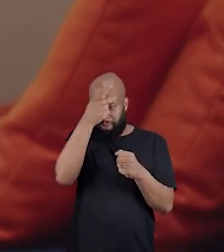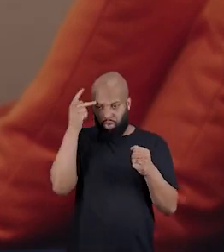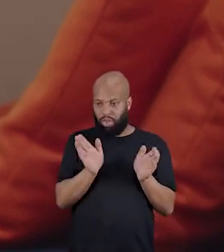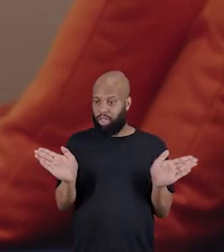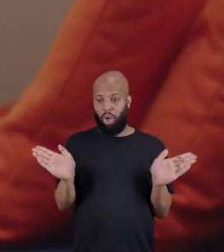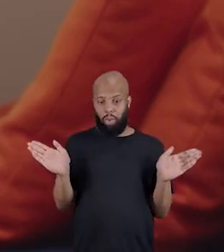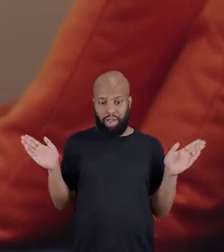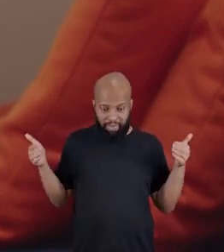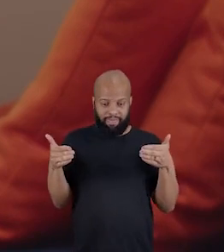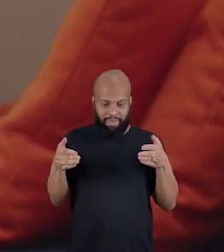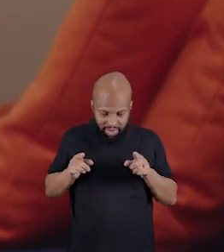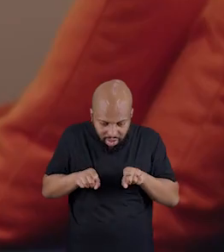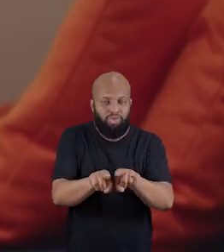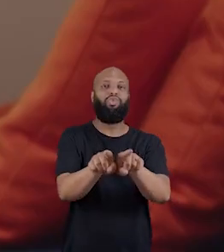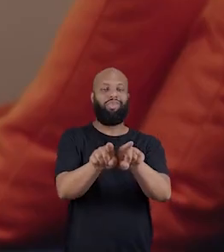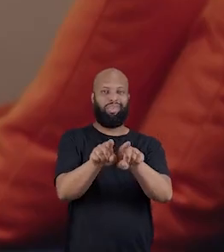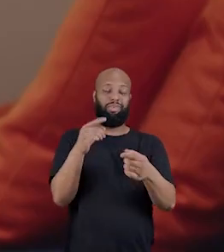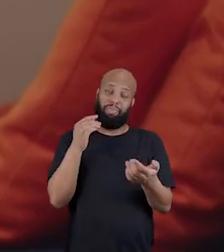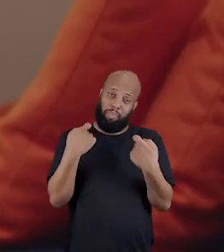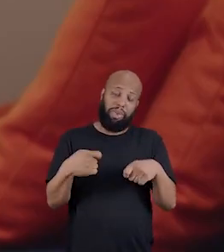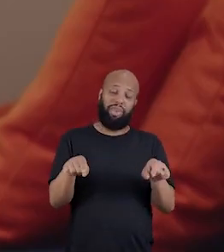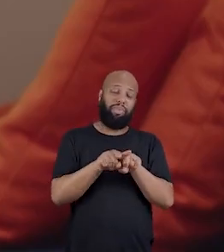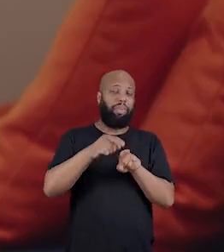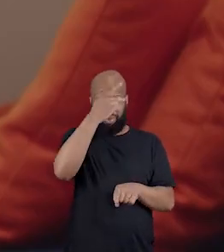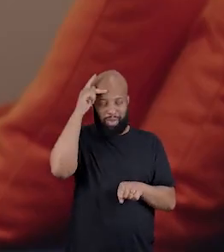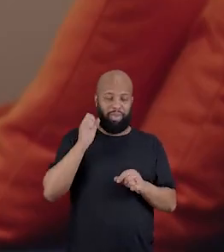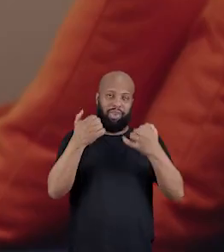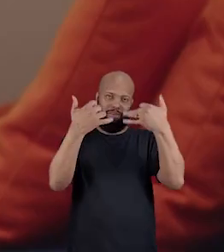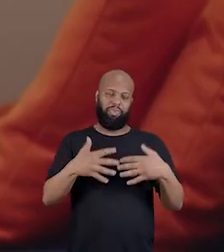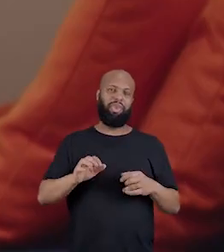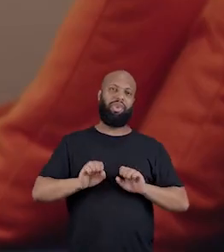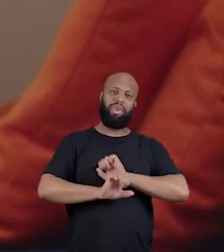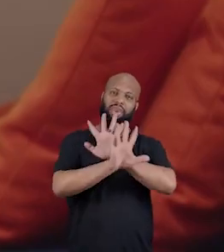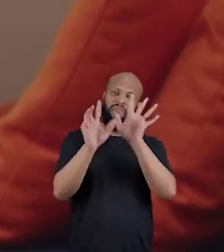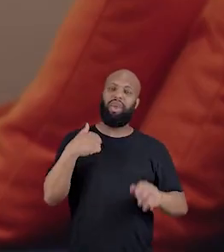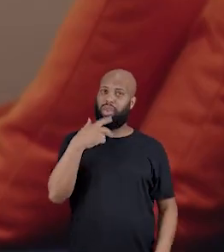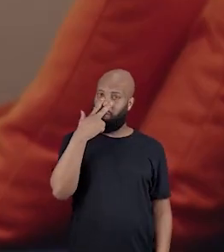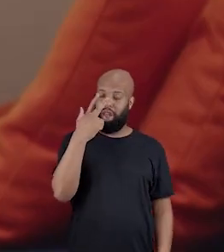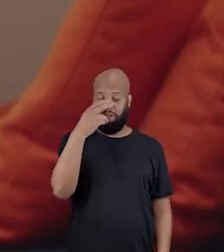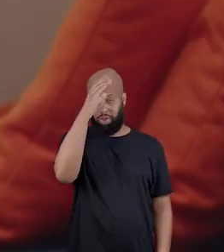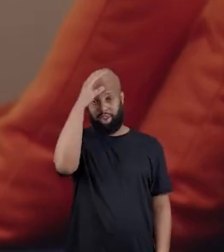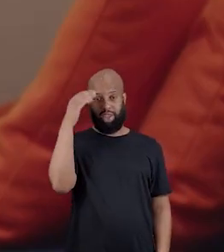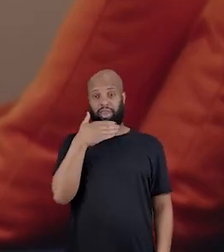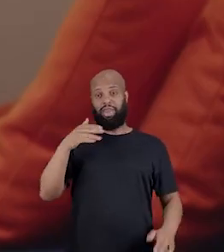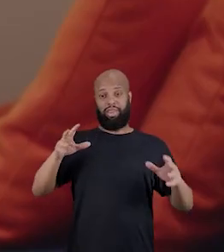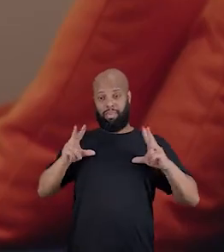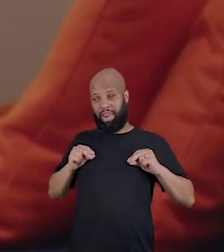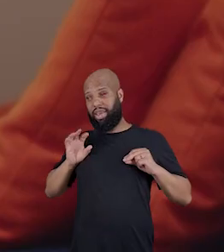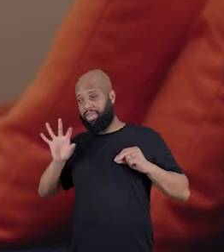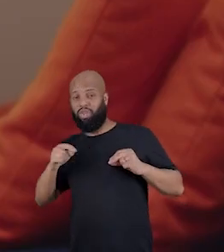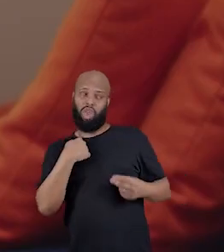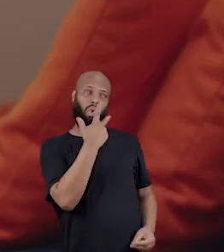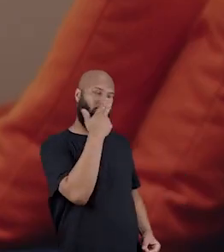pessoas convergirem sem alguém dando um direcional claro e um contexto claro, porque cada um está fazendo. Eu acho que o cliente merece A, você acha